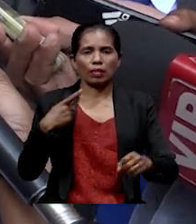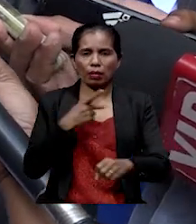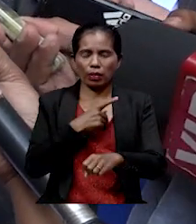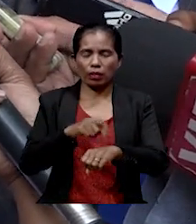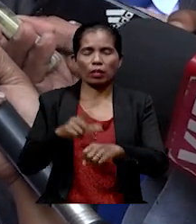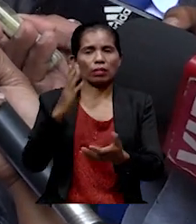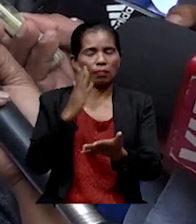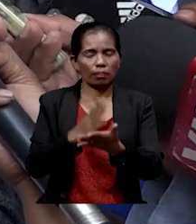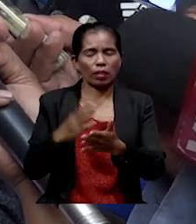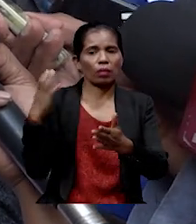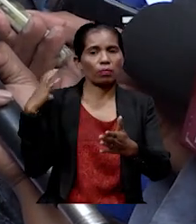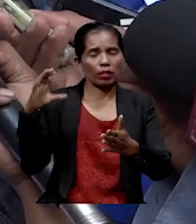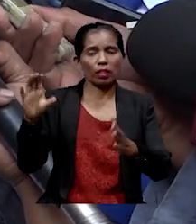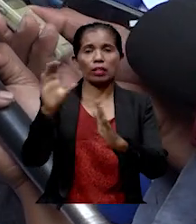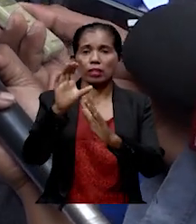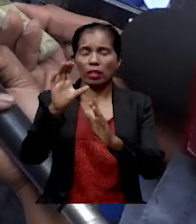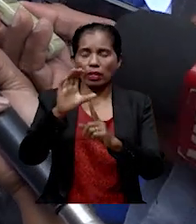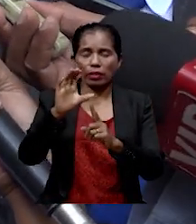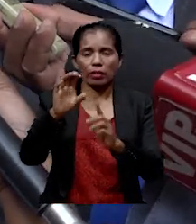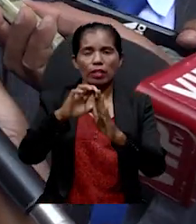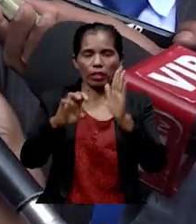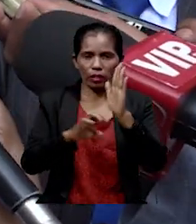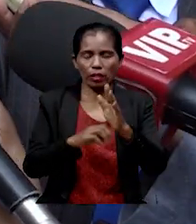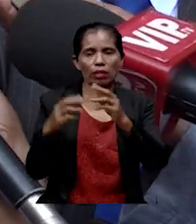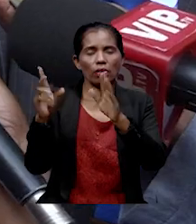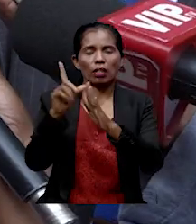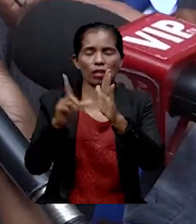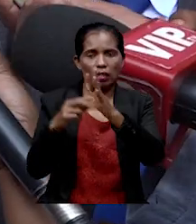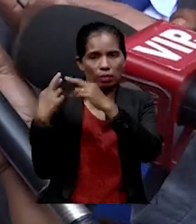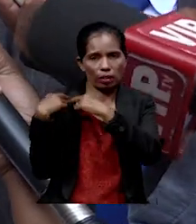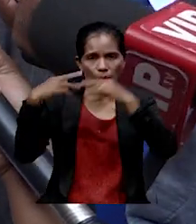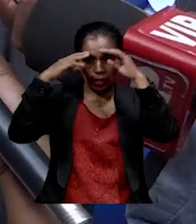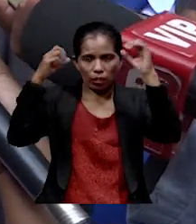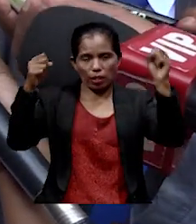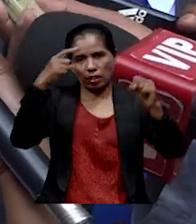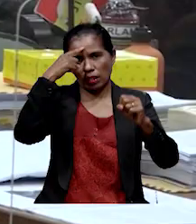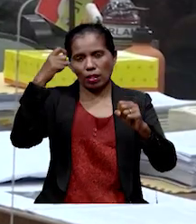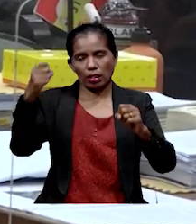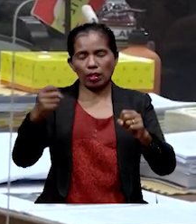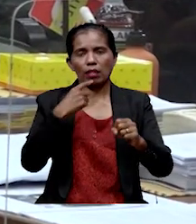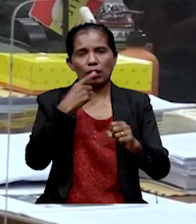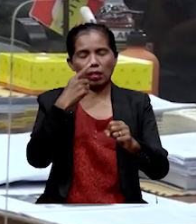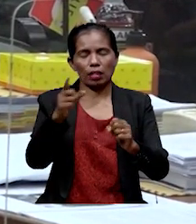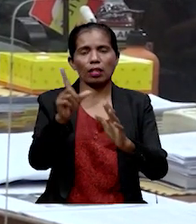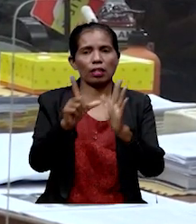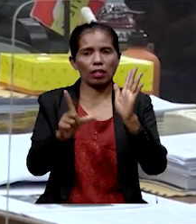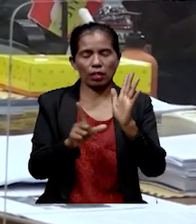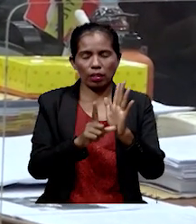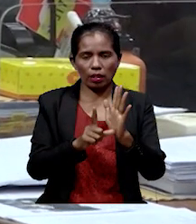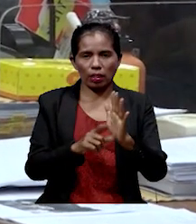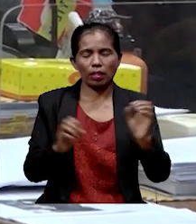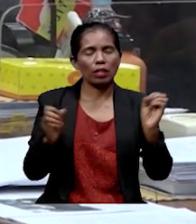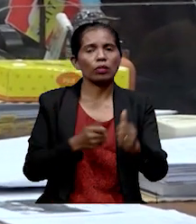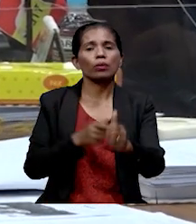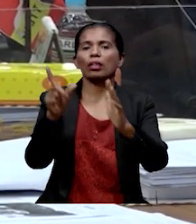limita competência chefe de Estado União ou lei responsabilidade presidente da República, também né, ne considera lei refere